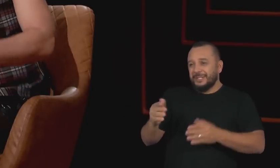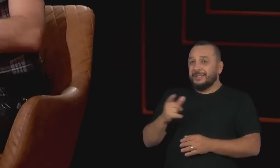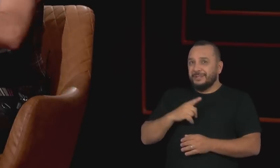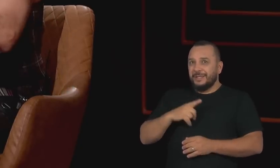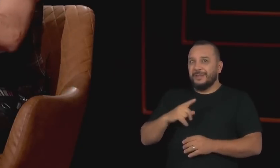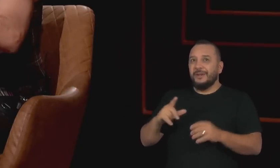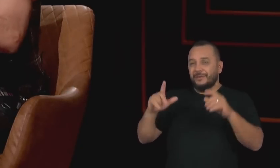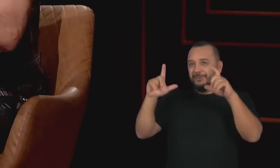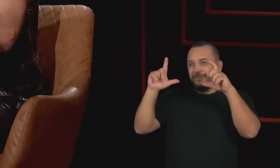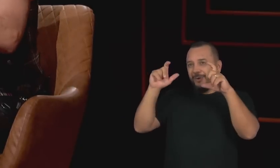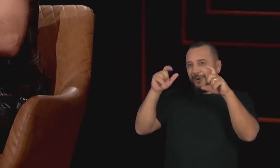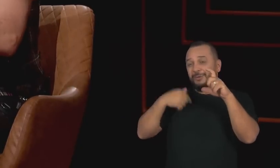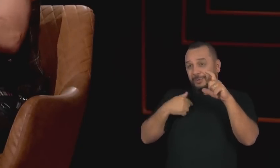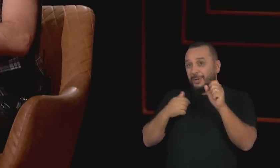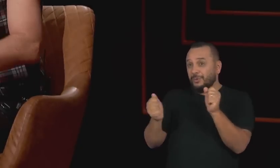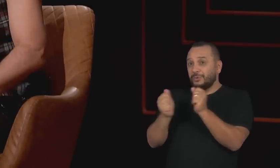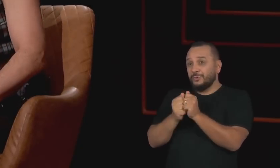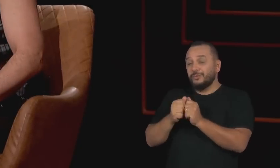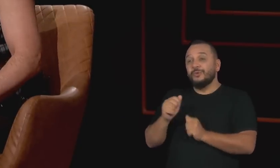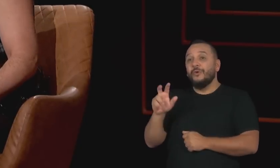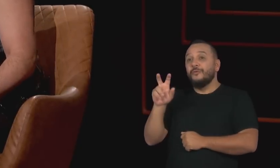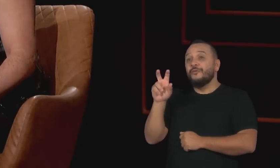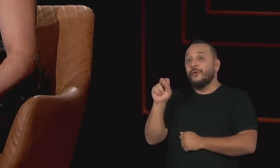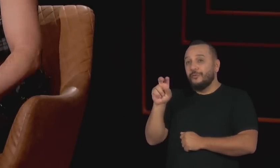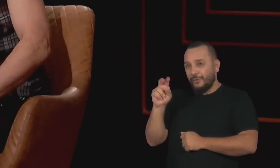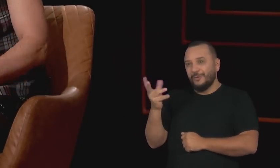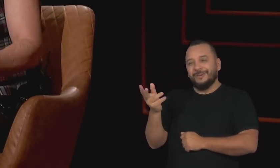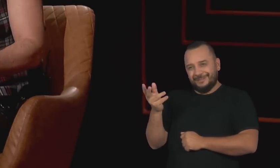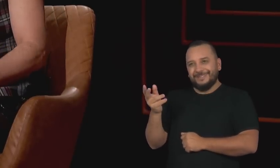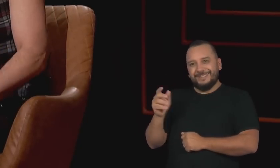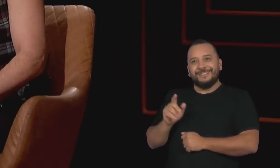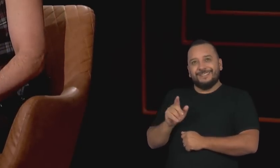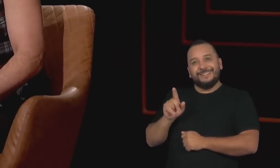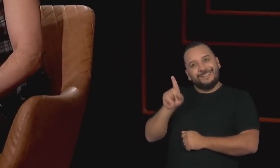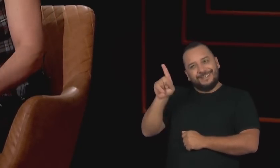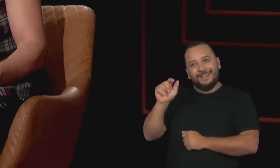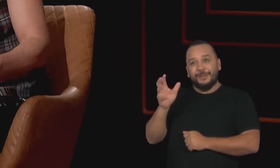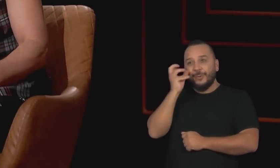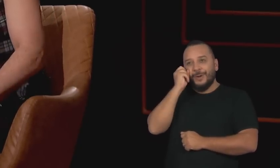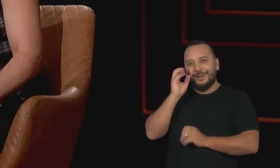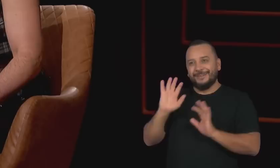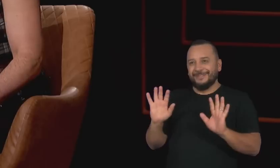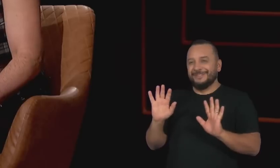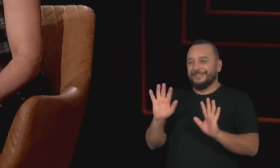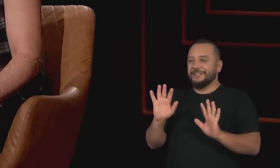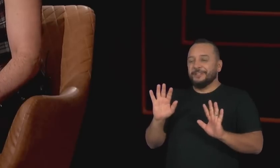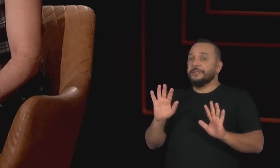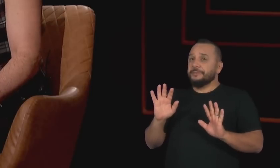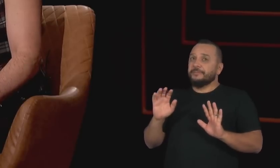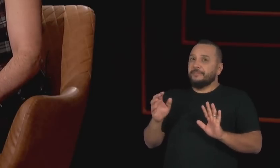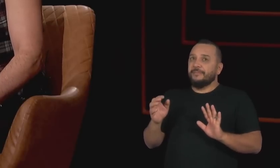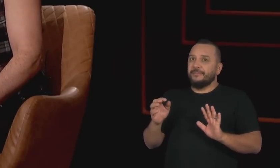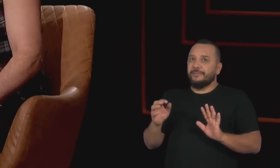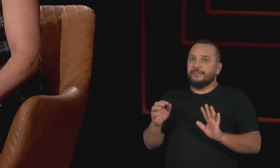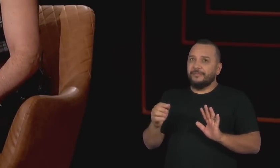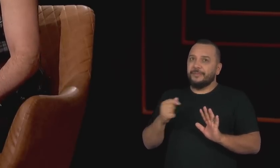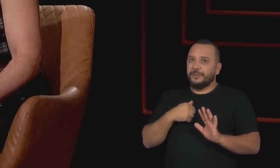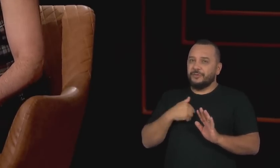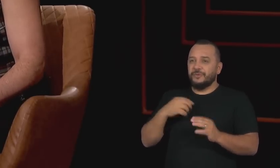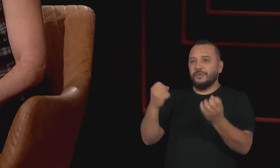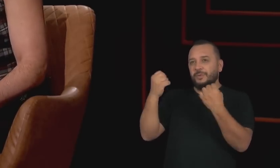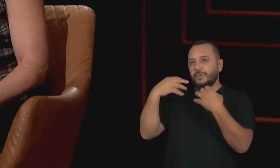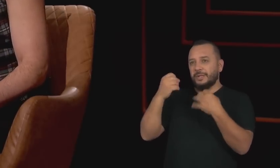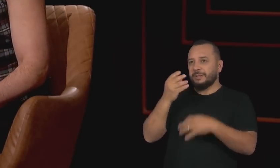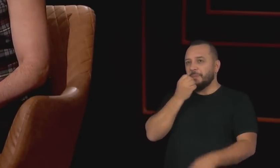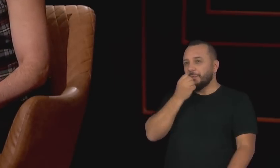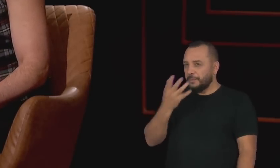lá onde eu ficava com meu avô lá na suíte lá. Então é isso, assim, teve uma educação muito boa,